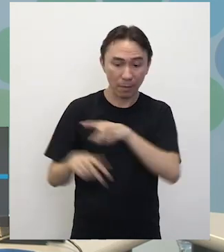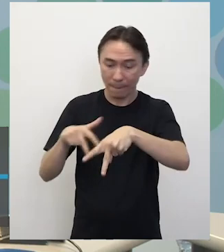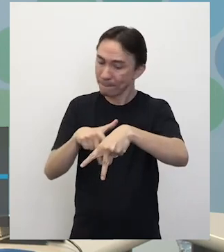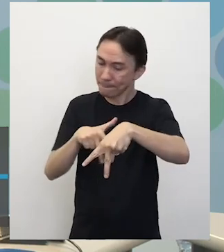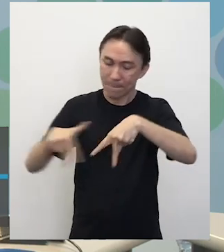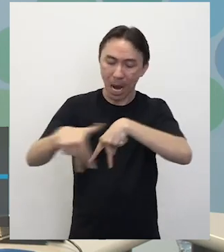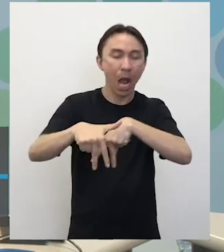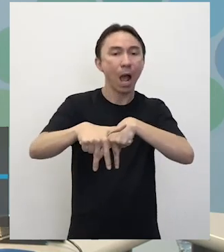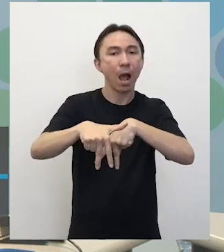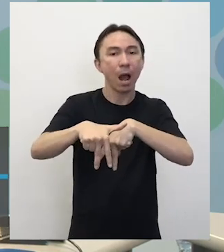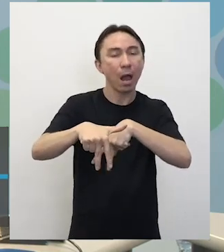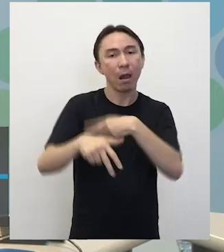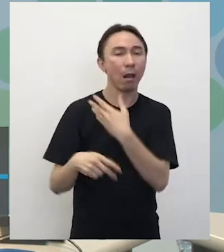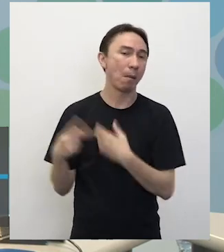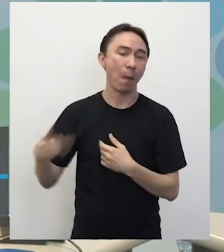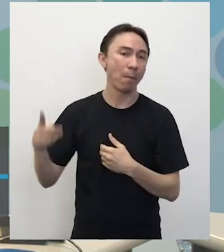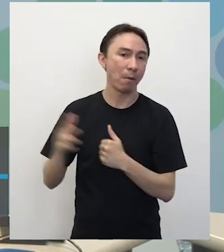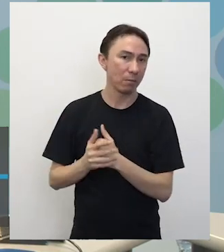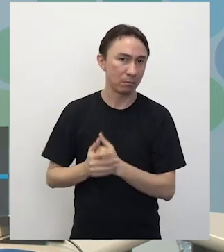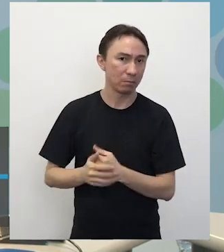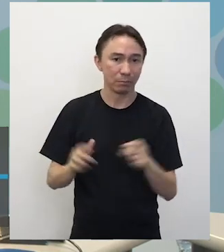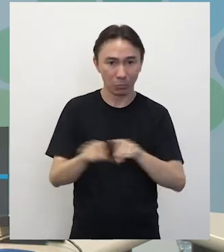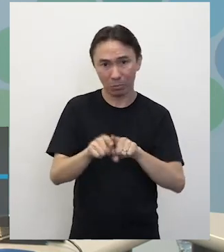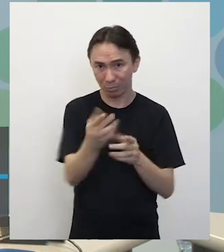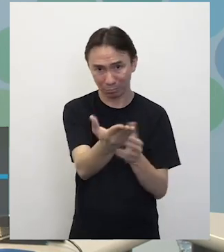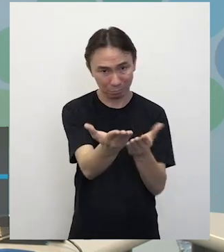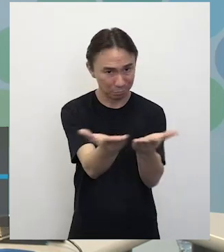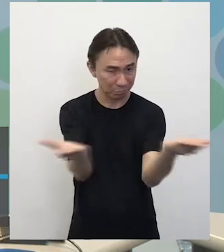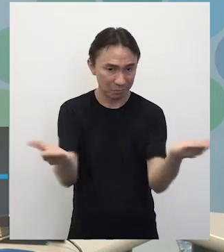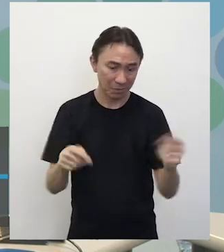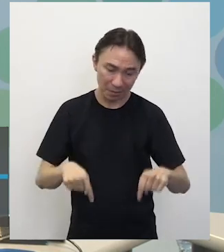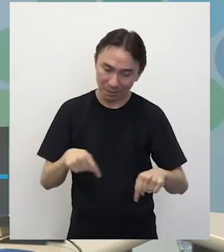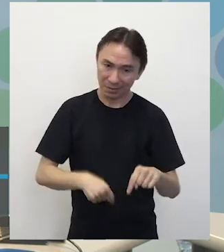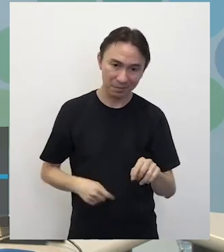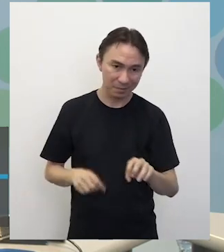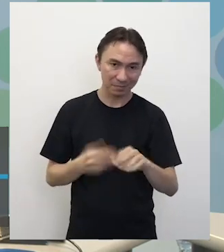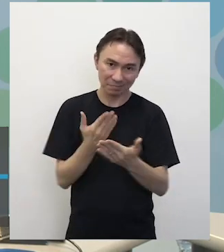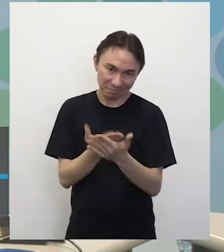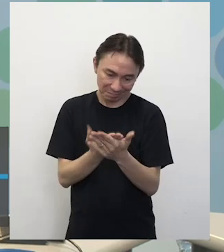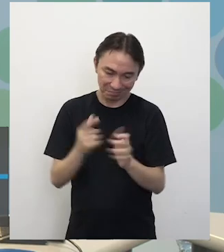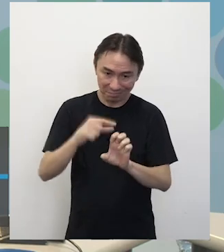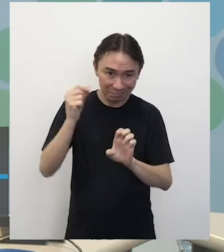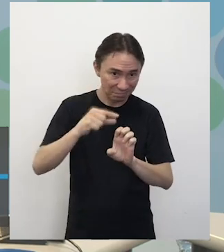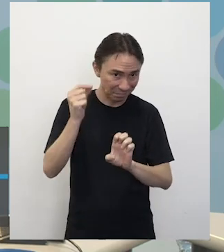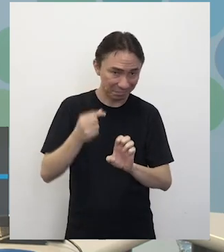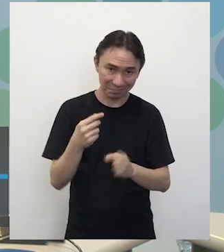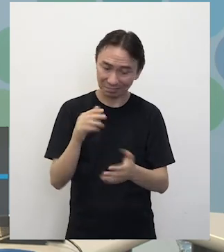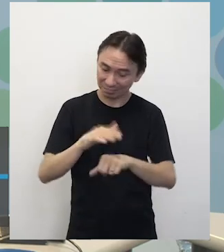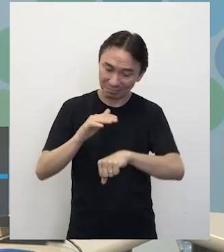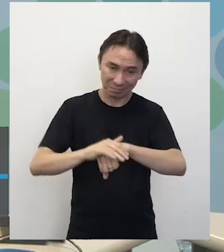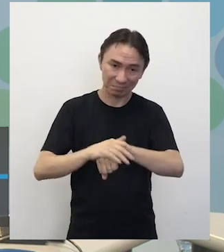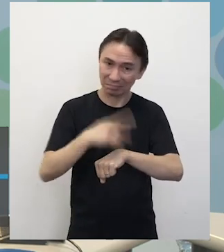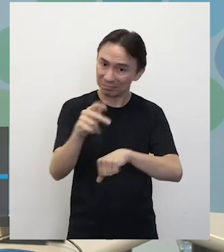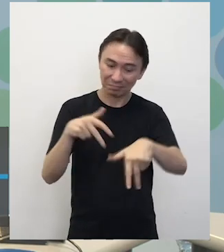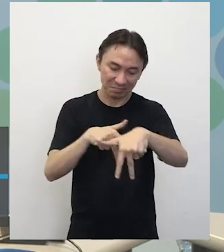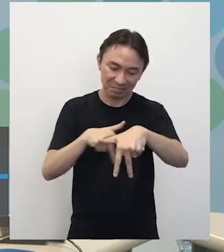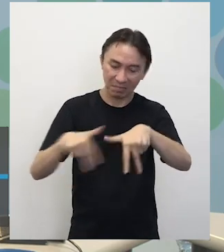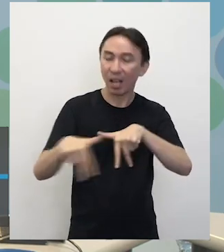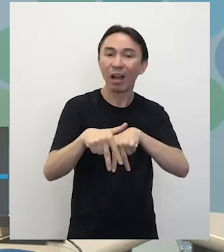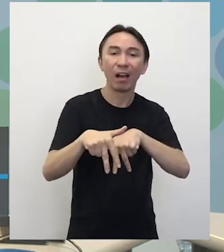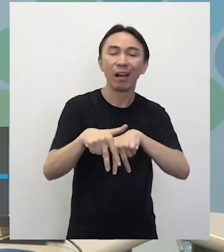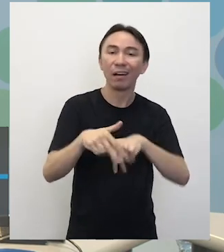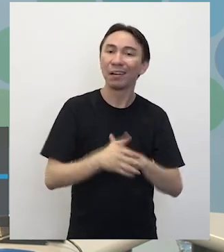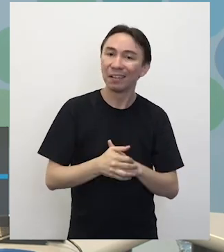tendo protagonismo agora aqui, né? Na nossa aula de empreendedorismo. Então, a gente via a questão da organização, a gente